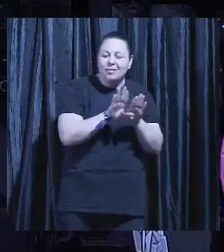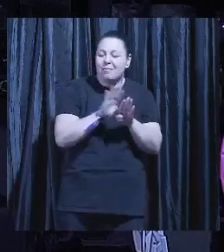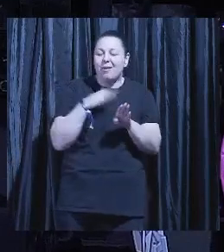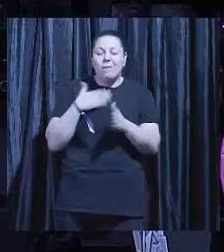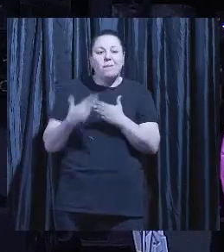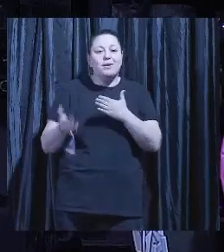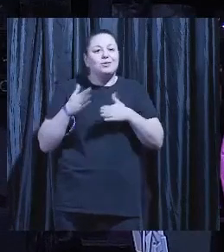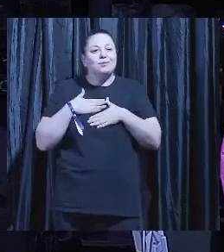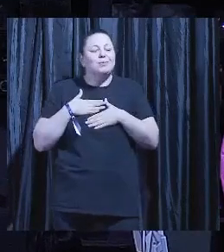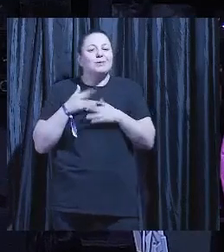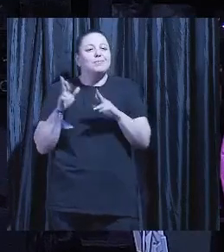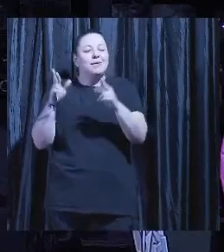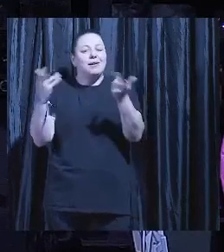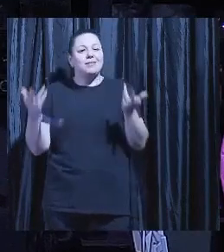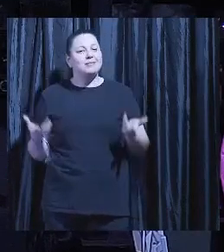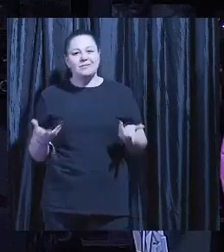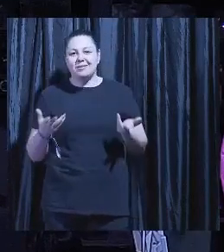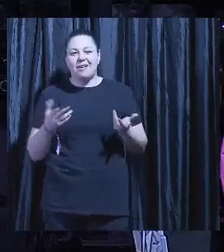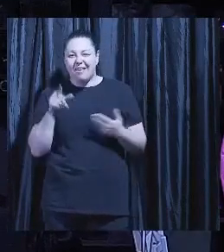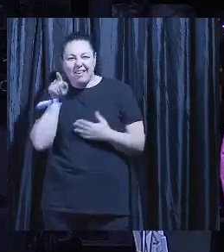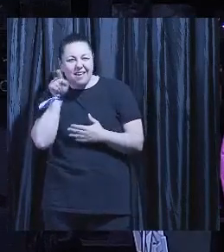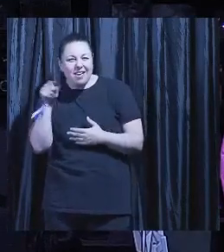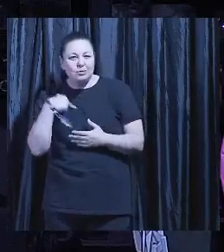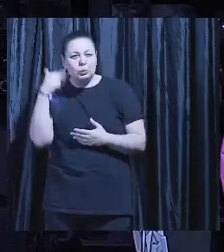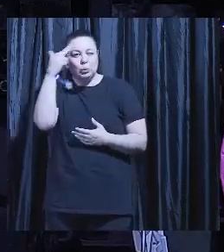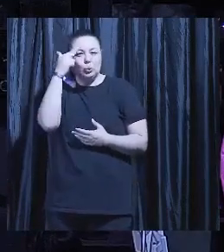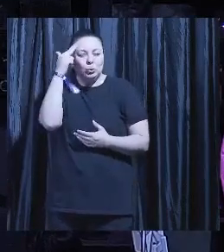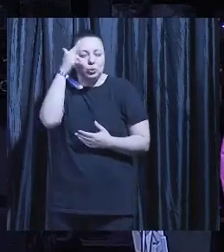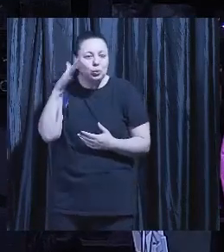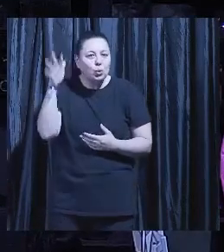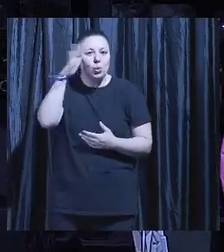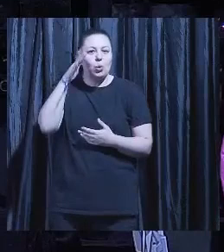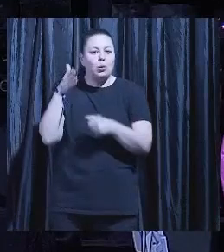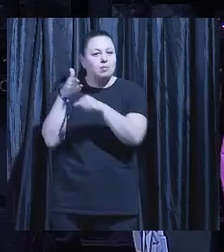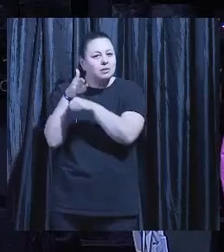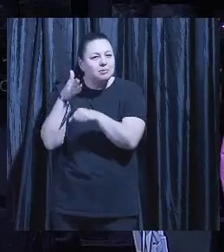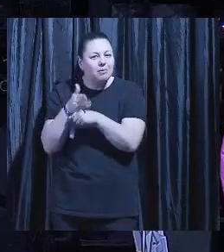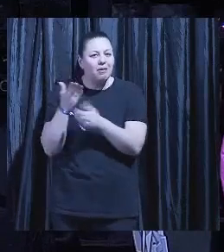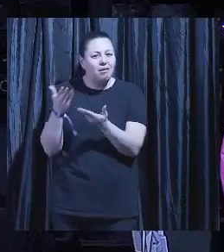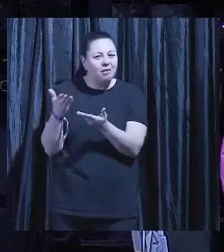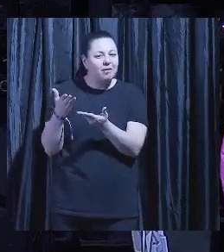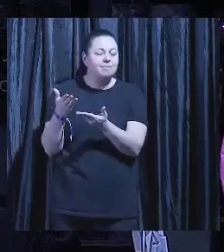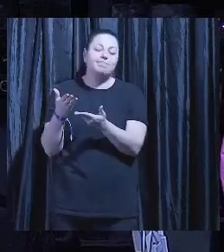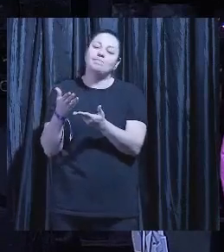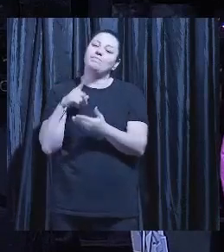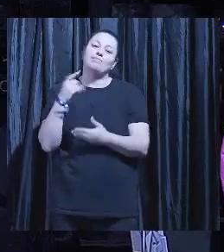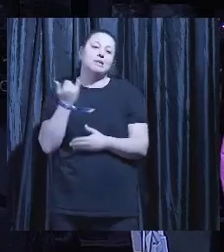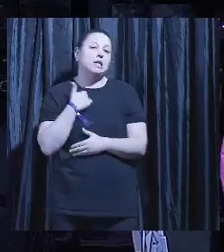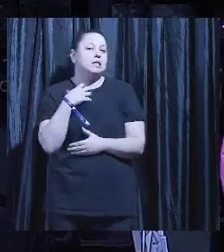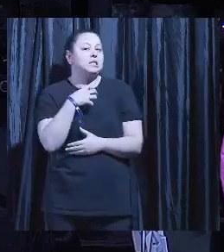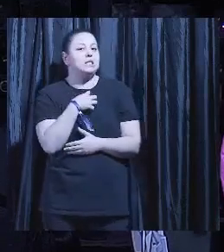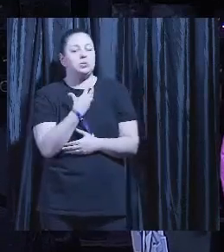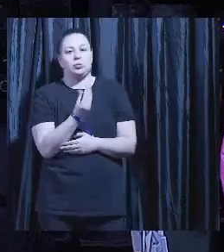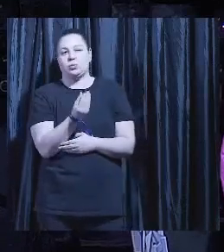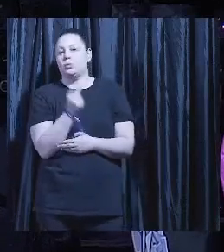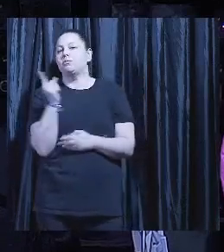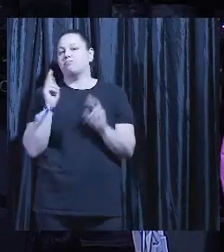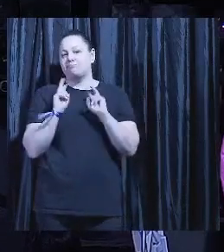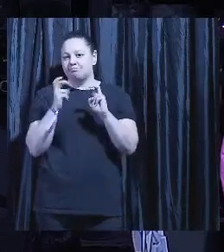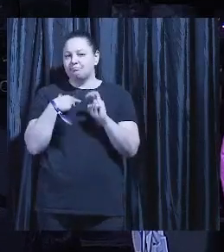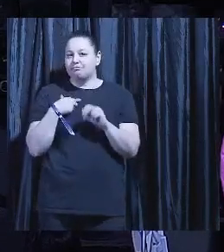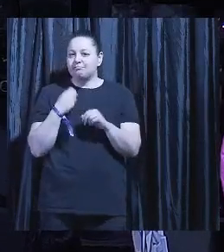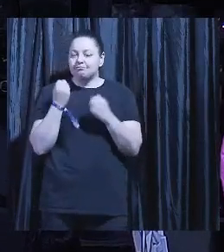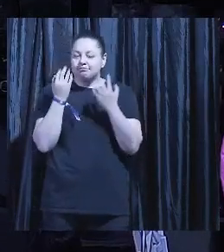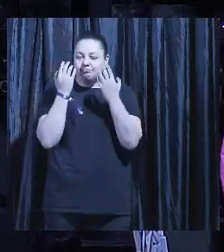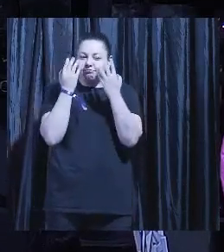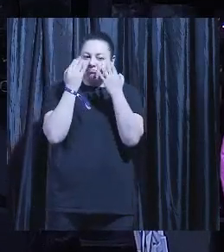esperança. É essa a indústria, né, que eu tanto sonhava? Aí ele falou, olha, eu sinto muito, ele viu que eu fiquei muito